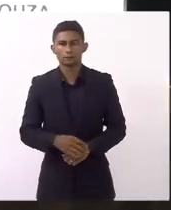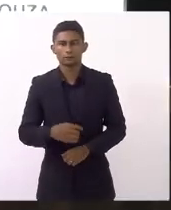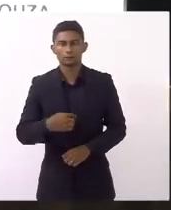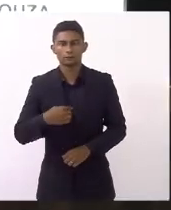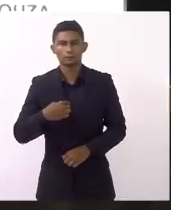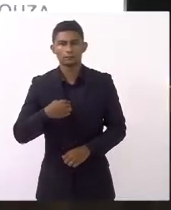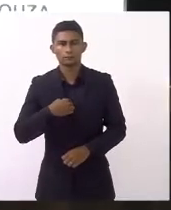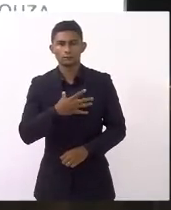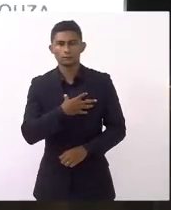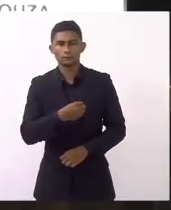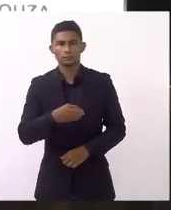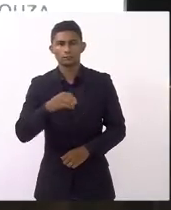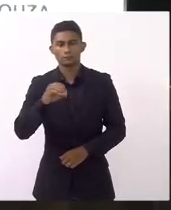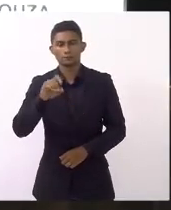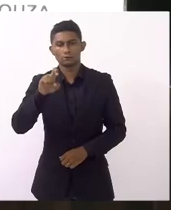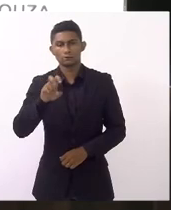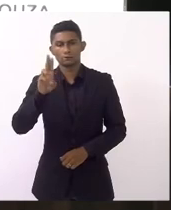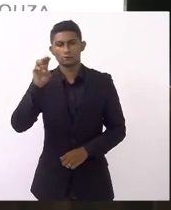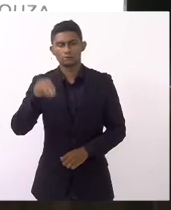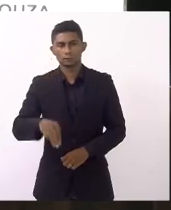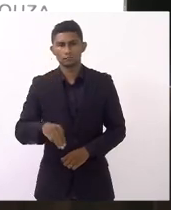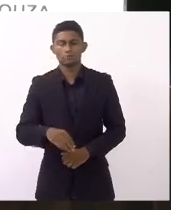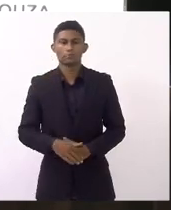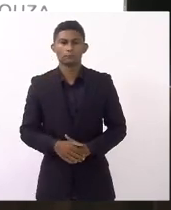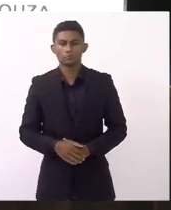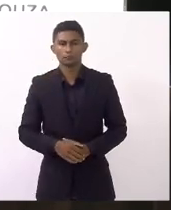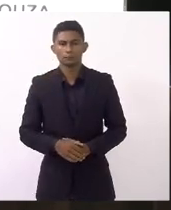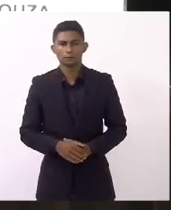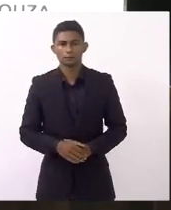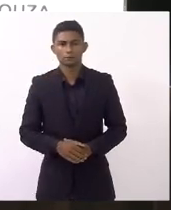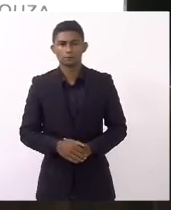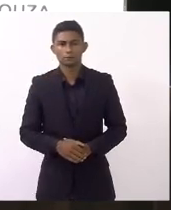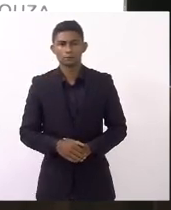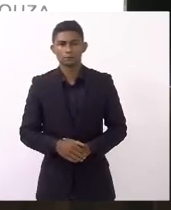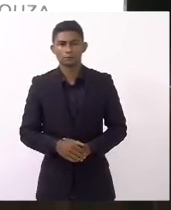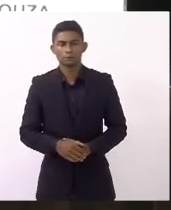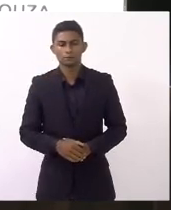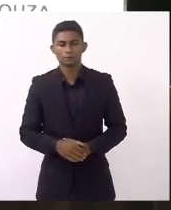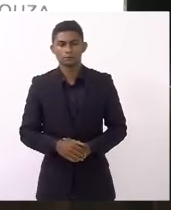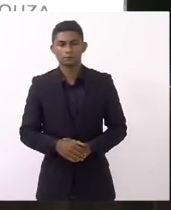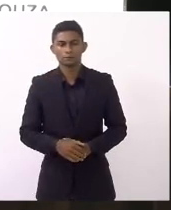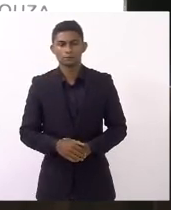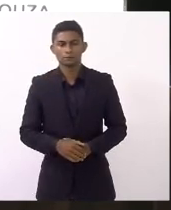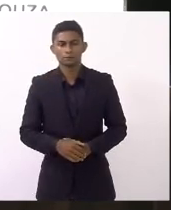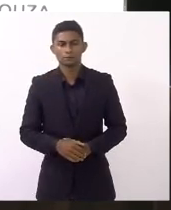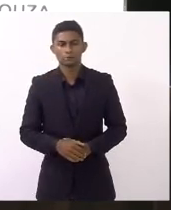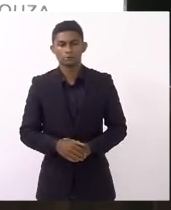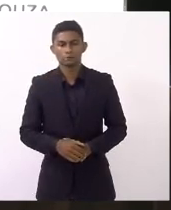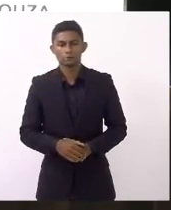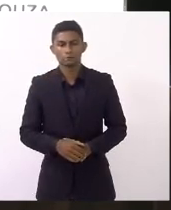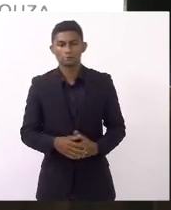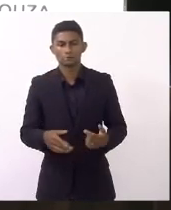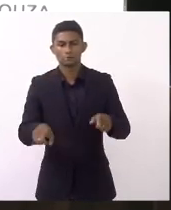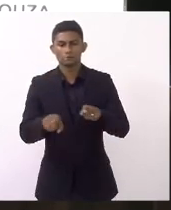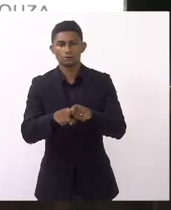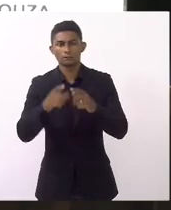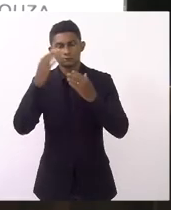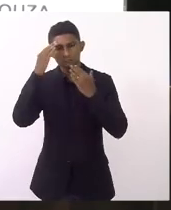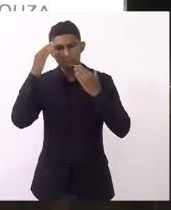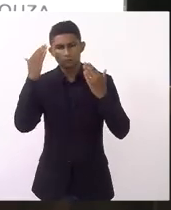de Oxum não poderia inclusive deixar de